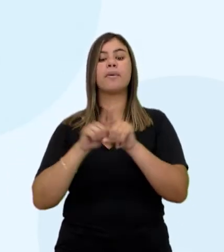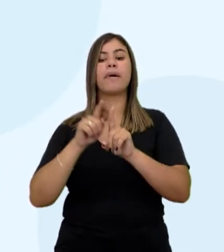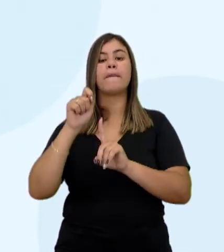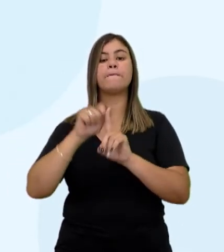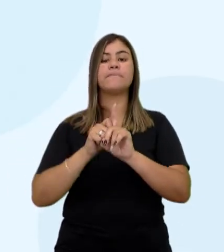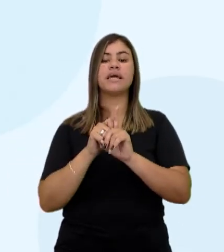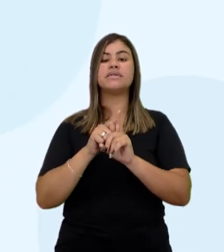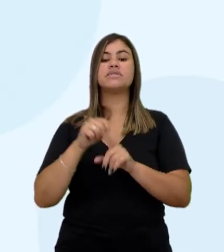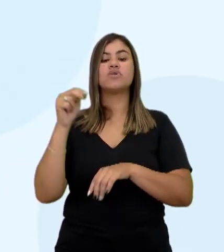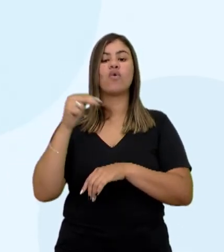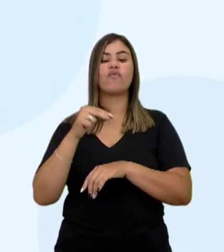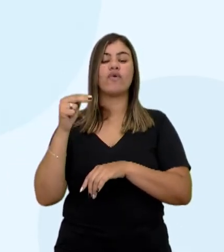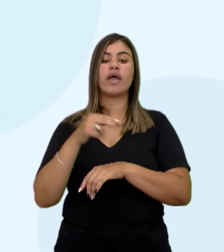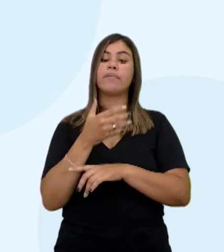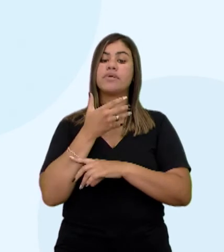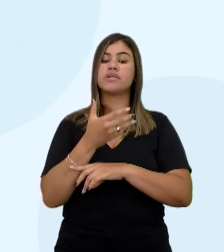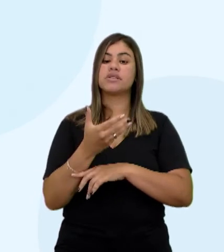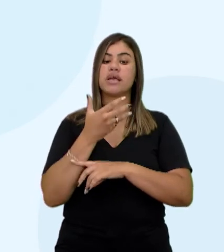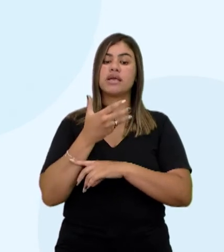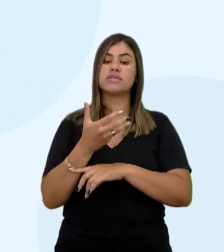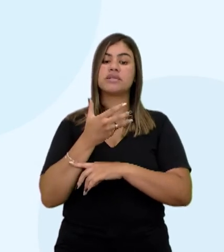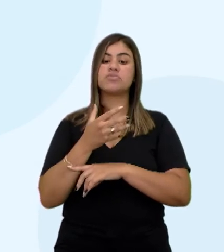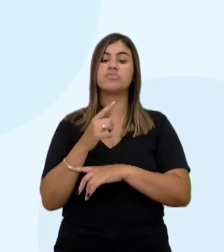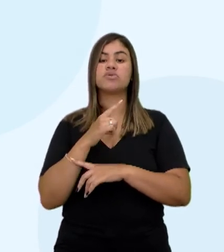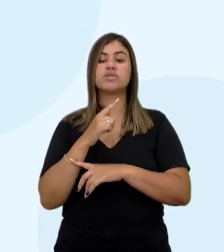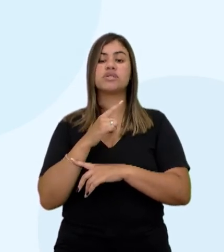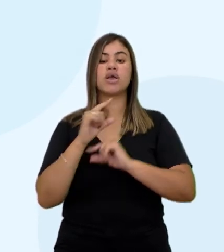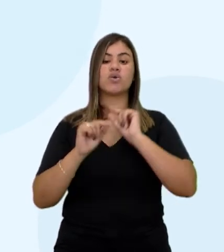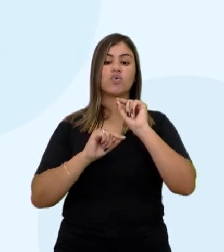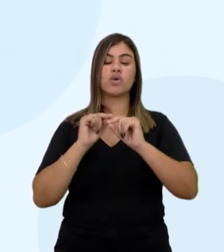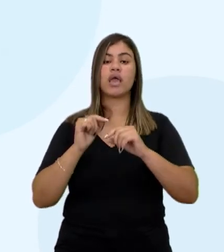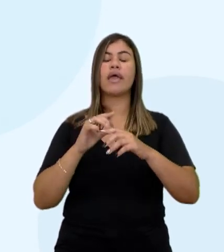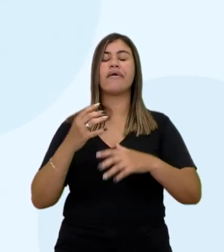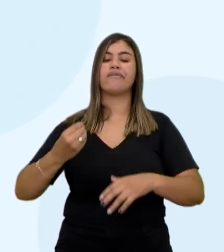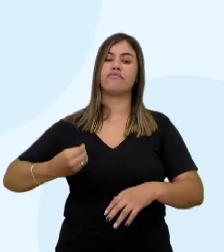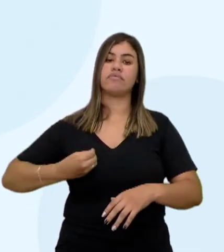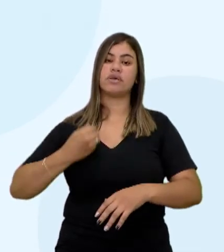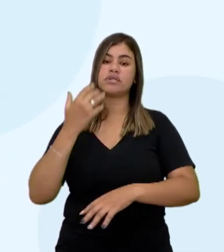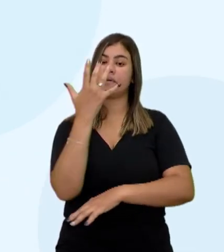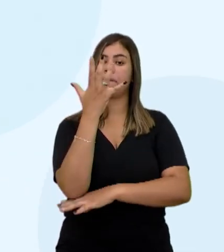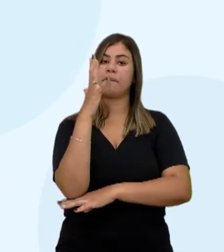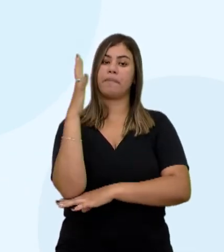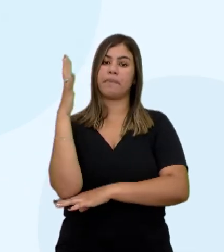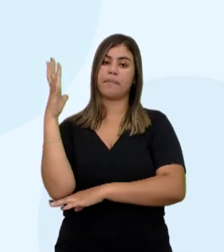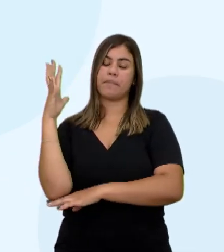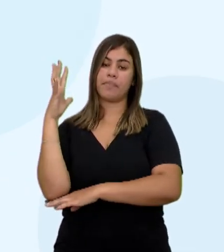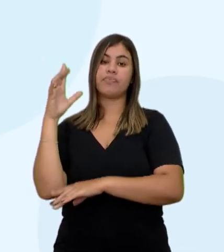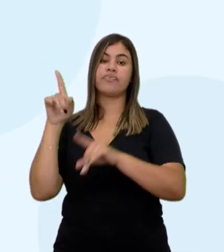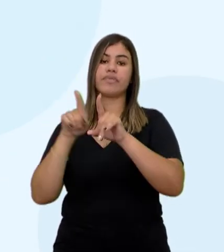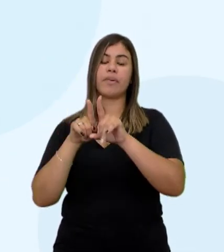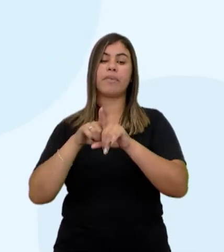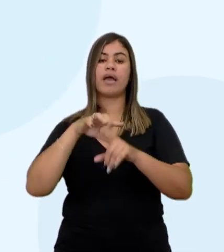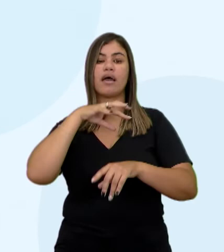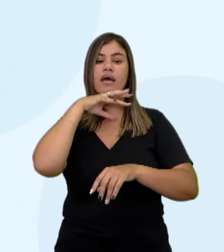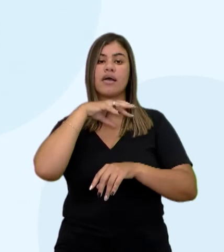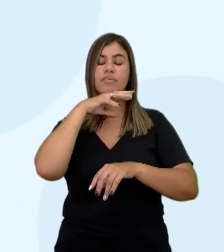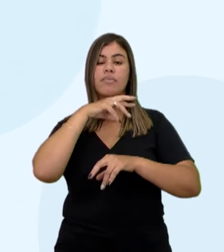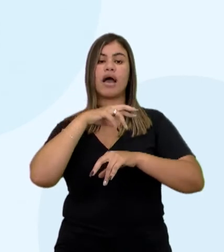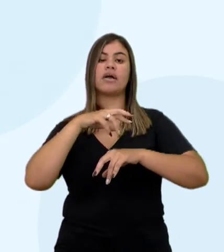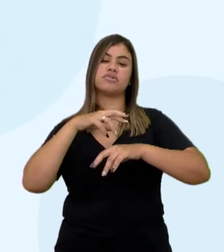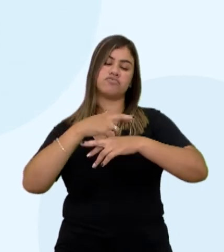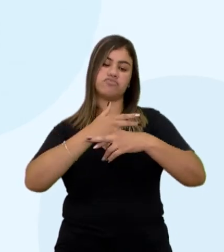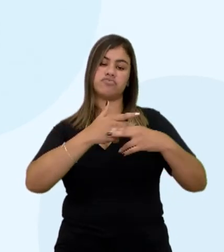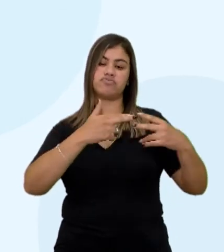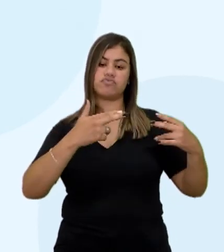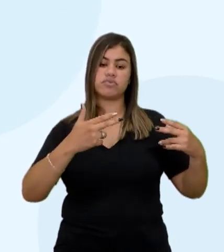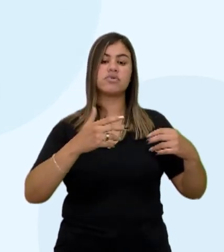o aparecimento aí há 400 milhões de anos, o aparecimento das plantas e animais terrestres. Em meados de